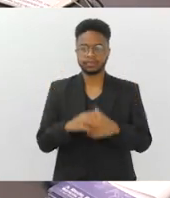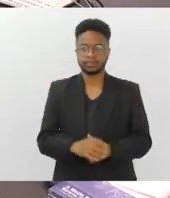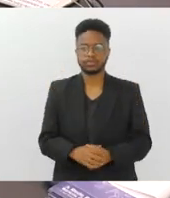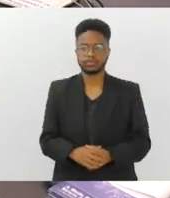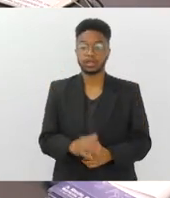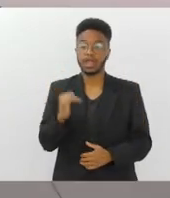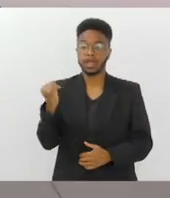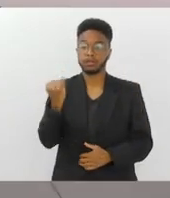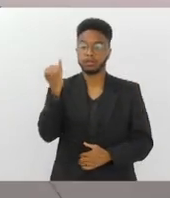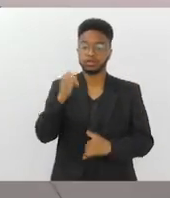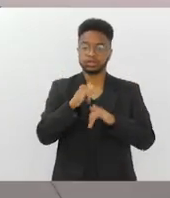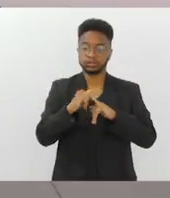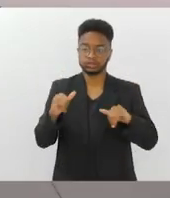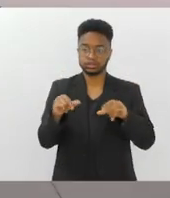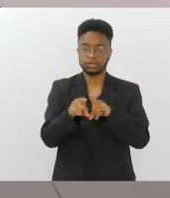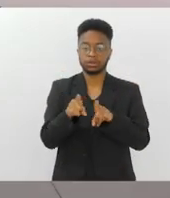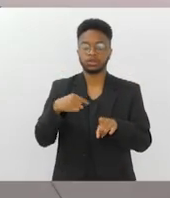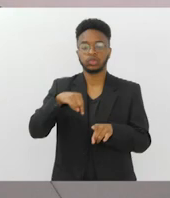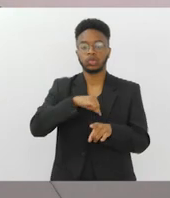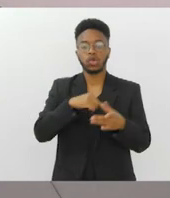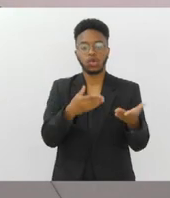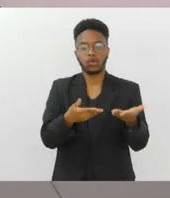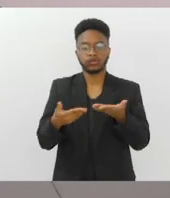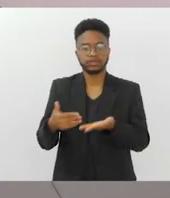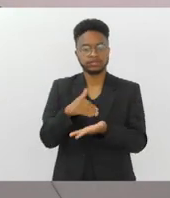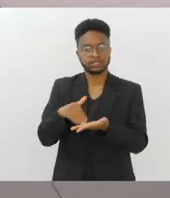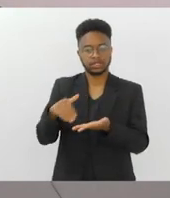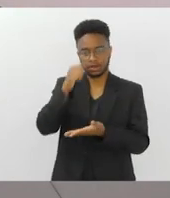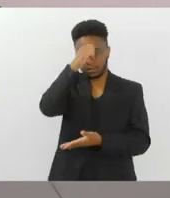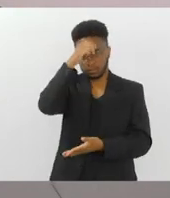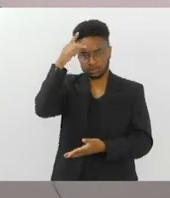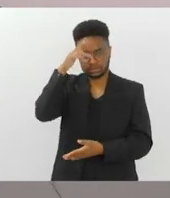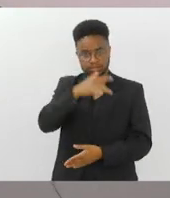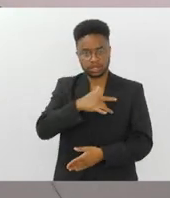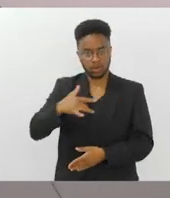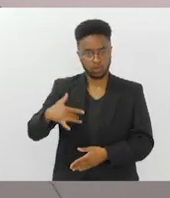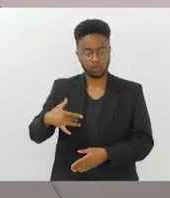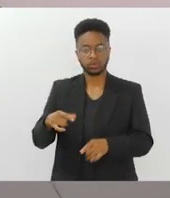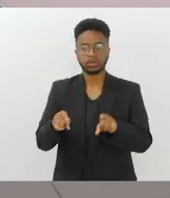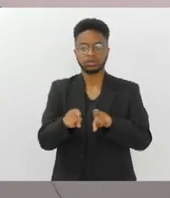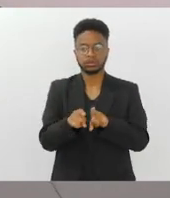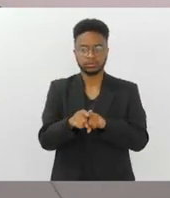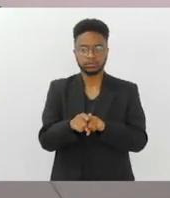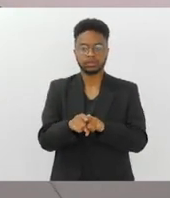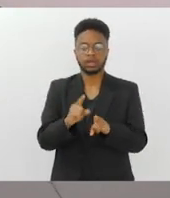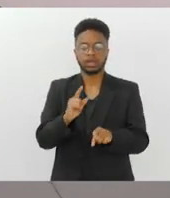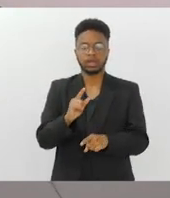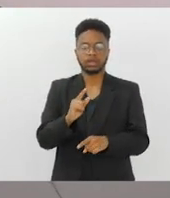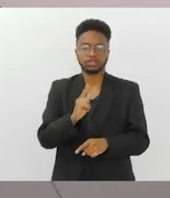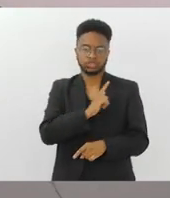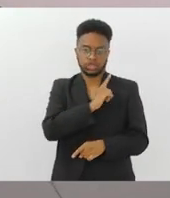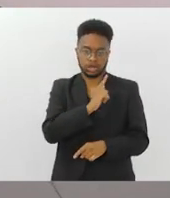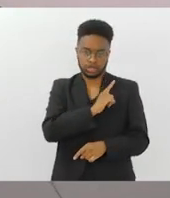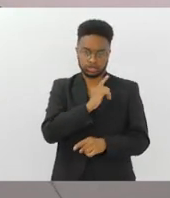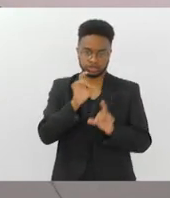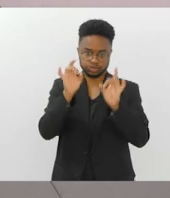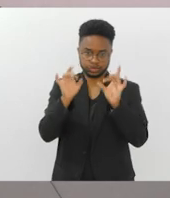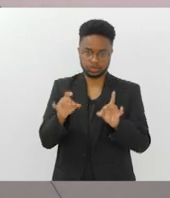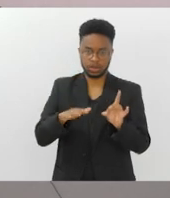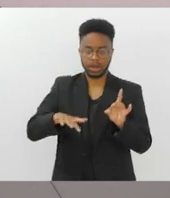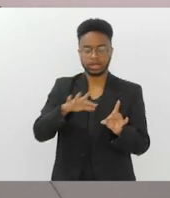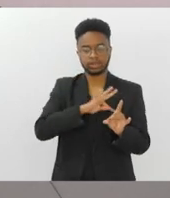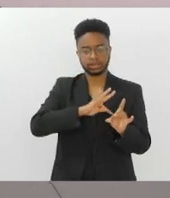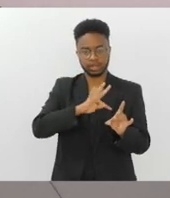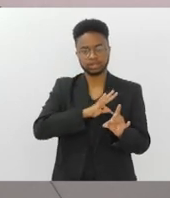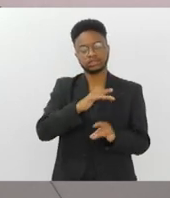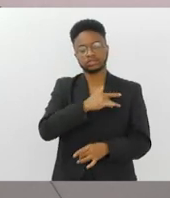Importante dizer que convidamos também a Secretaria Municipal de Saúde, a gerência em especial da área técnica de saúde